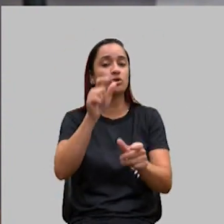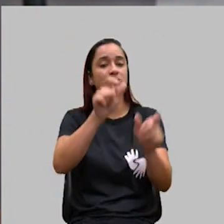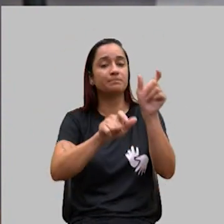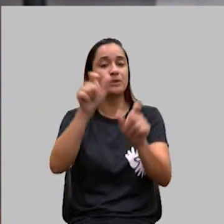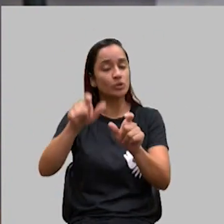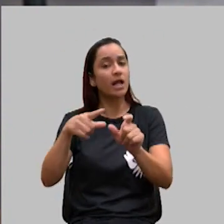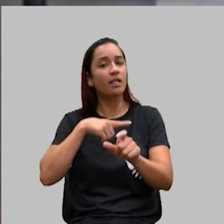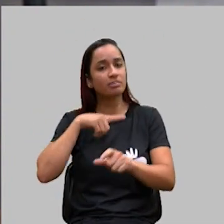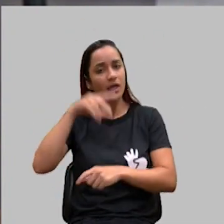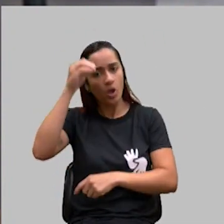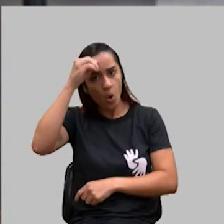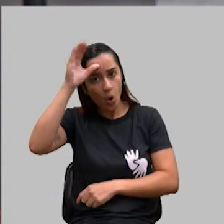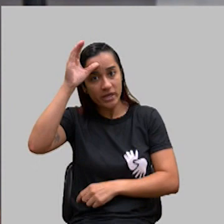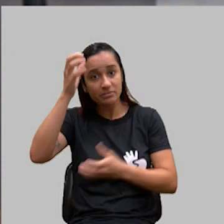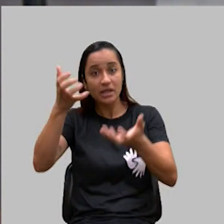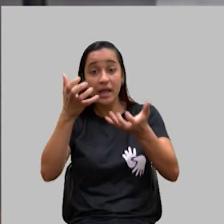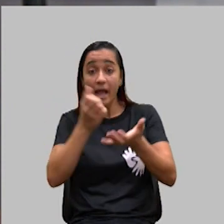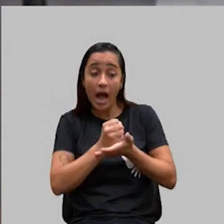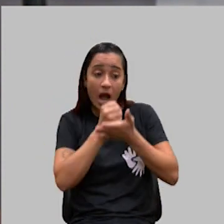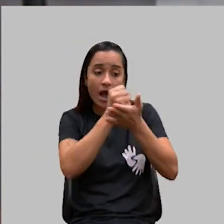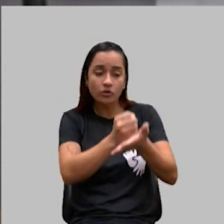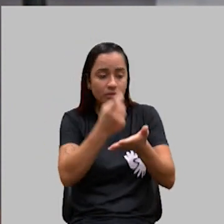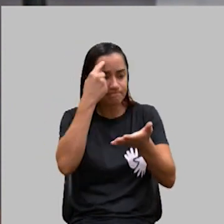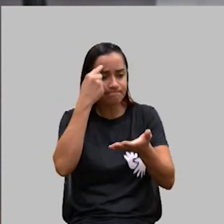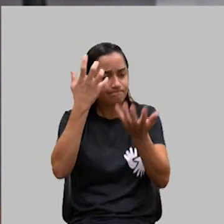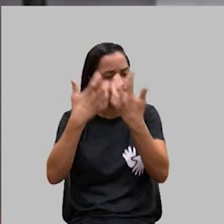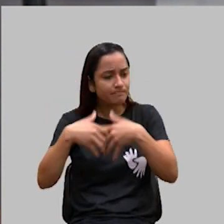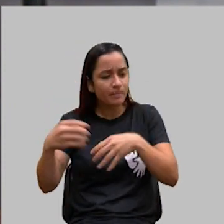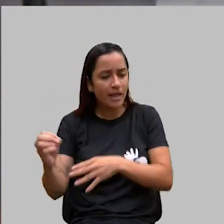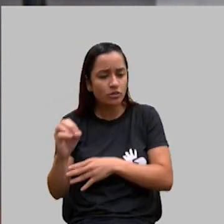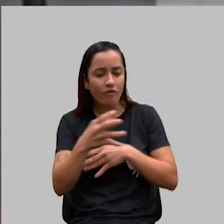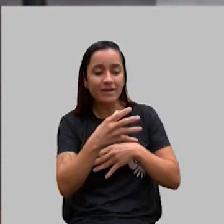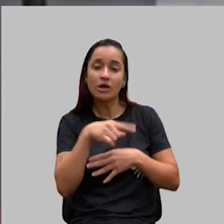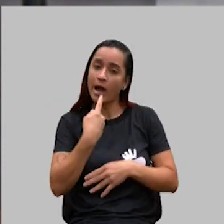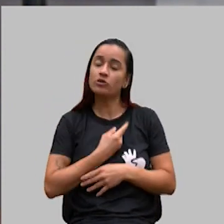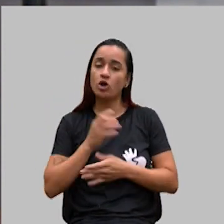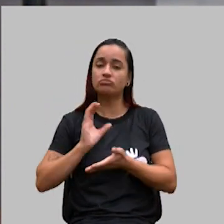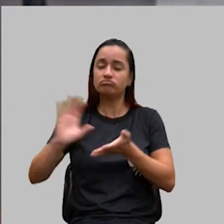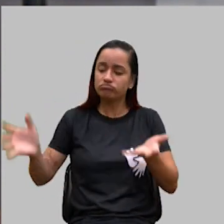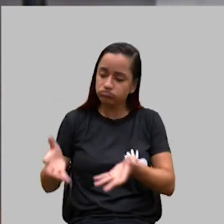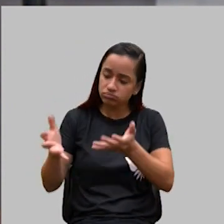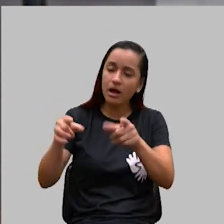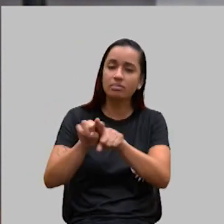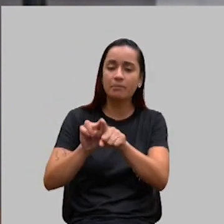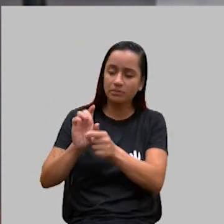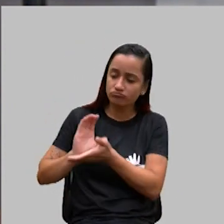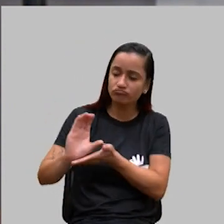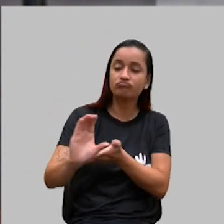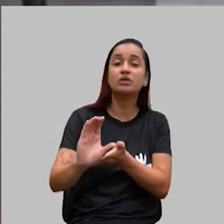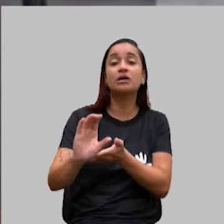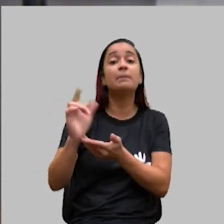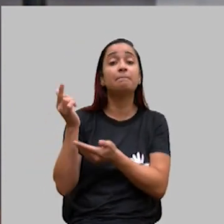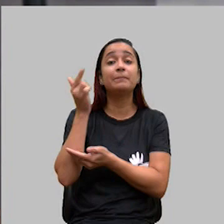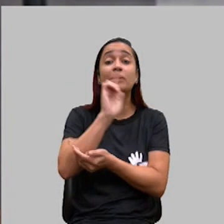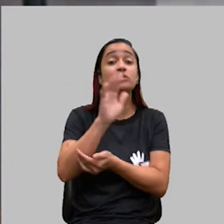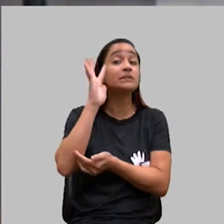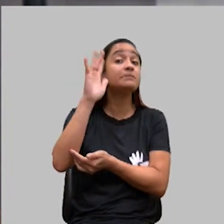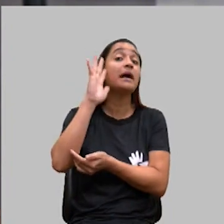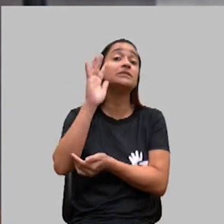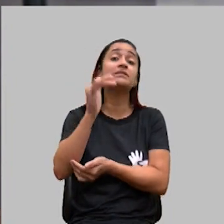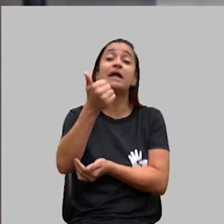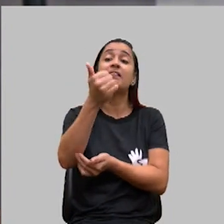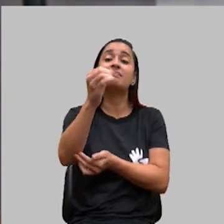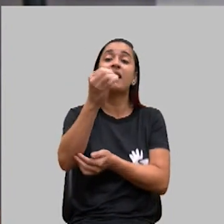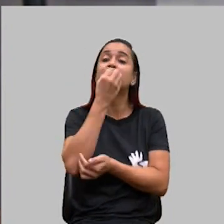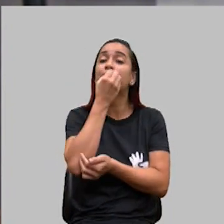conhecimento e que querem ajudar também através da Inovação e nós vamos incentivá-las também para que a gente tenha quem sabe 10 boas ideias 10